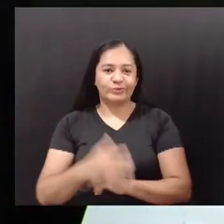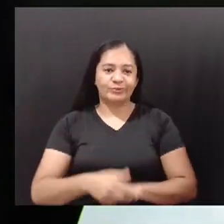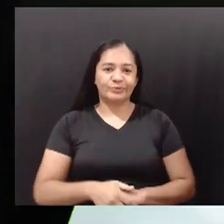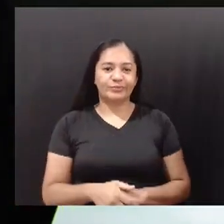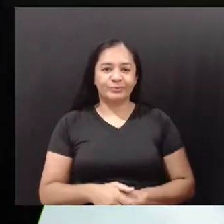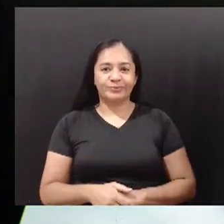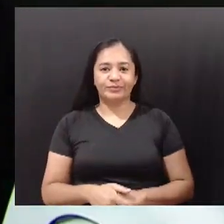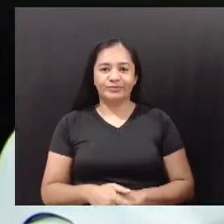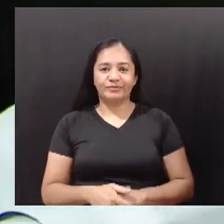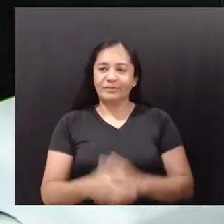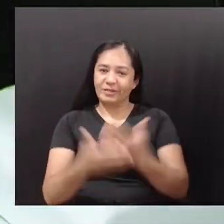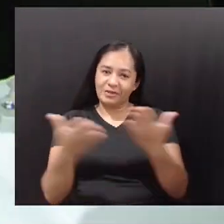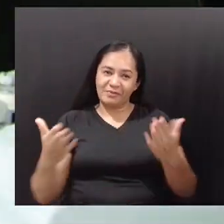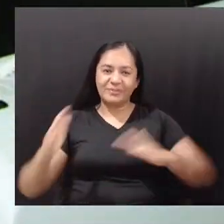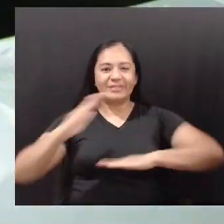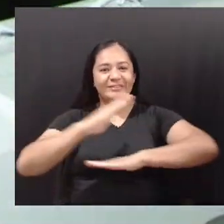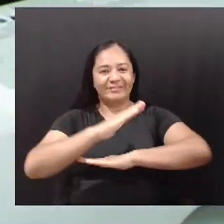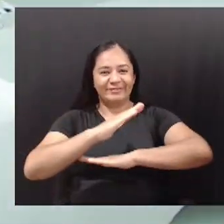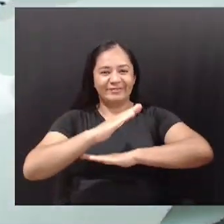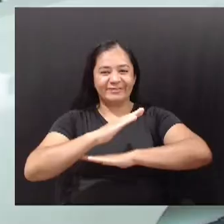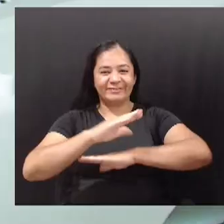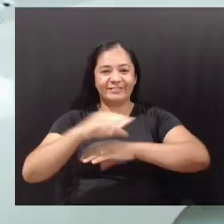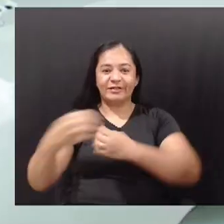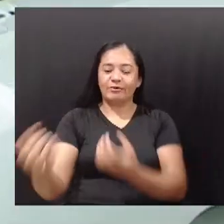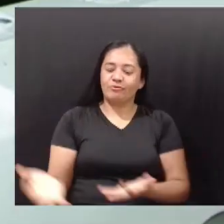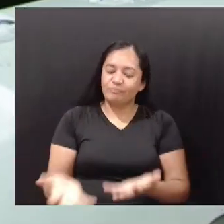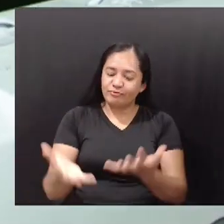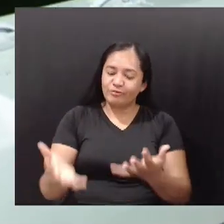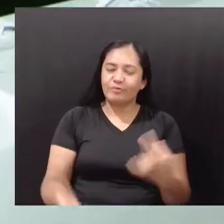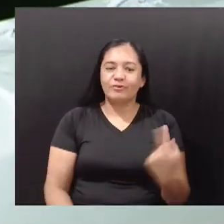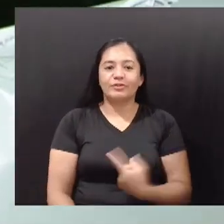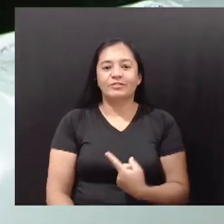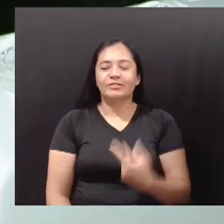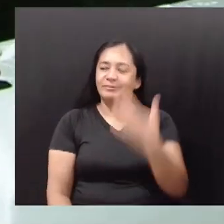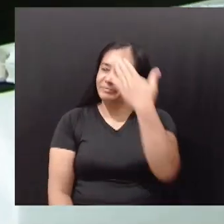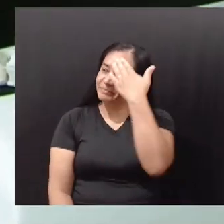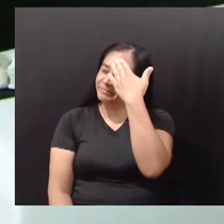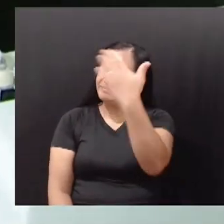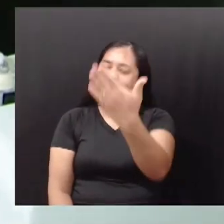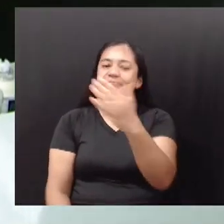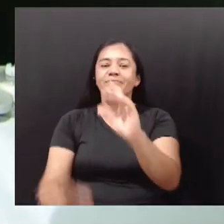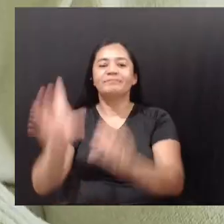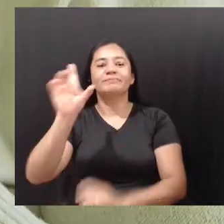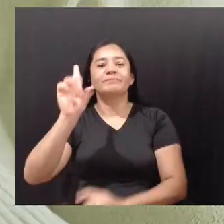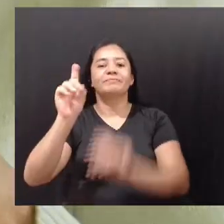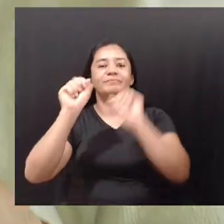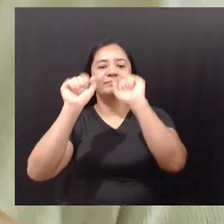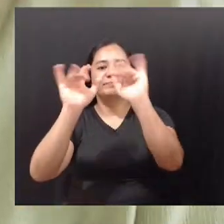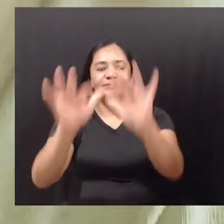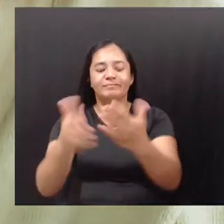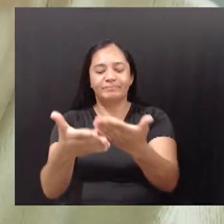vocês também que nos incentivam. Muito obrigada, que Deus abençoe a todos nós.